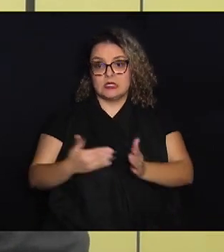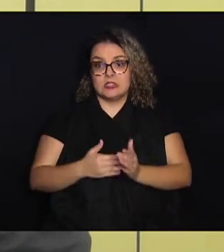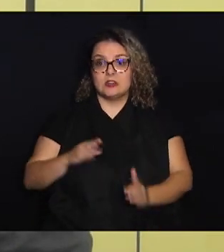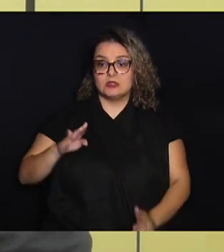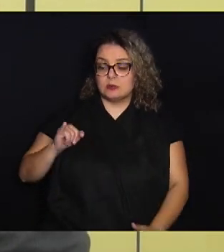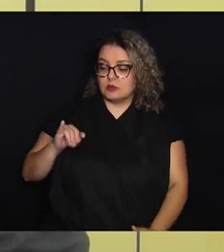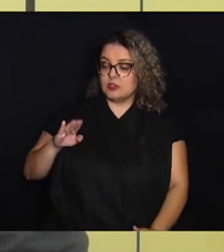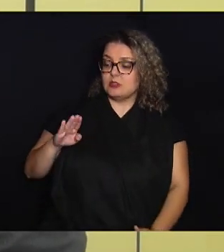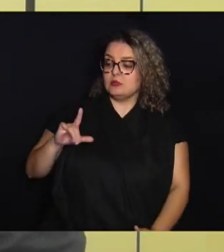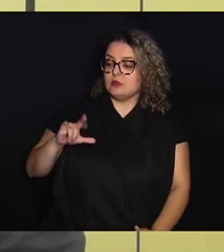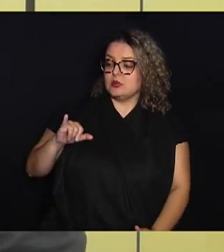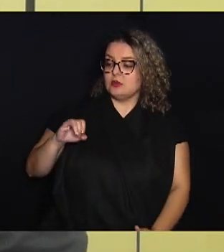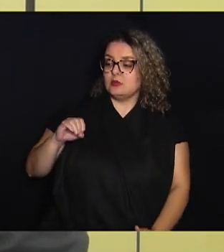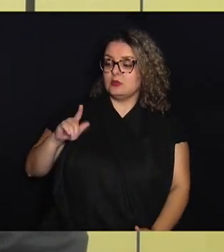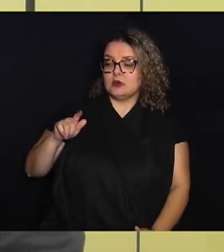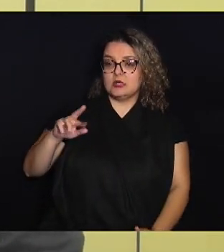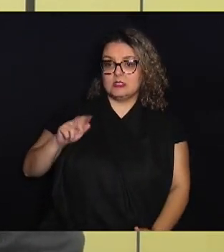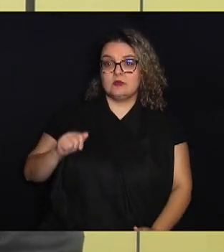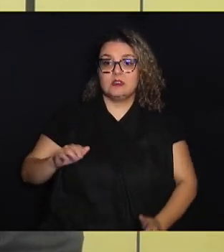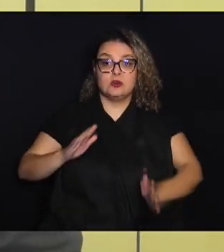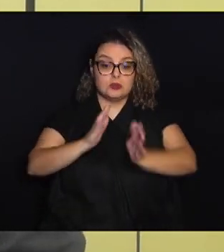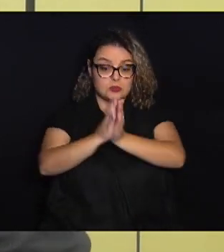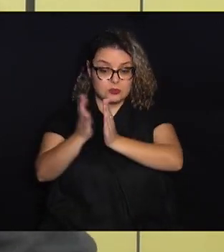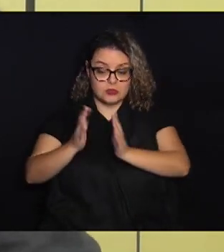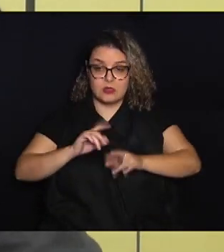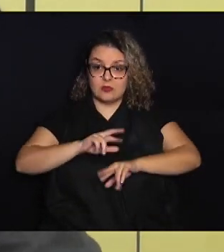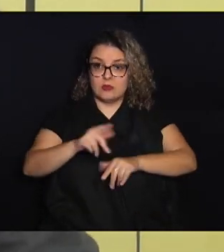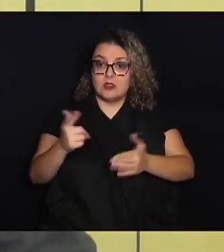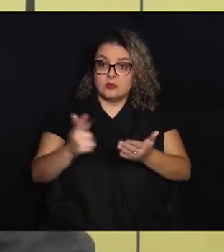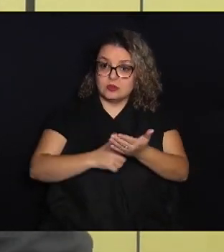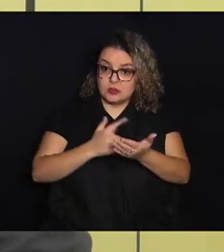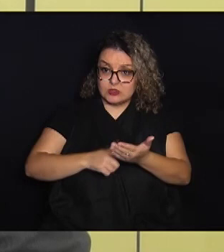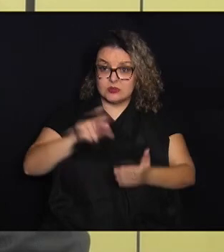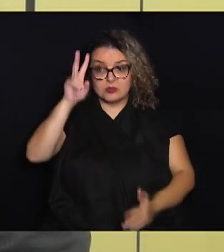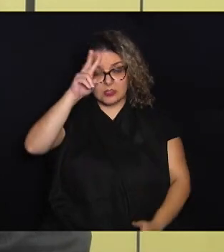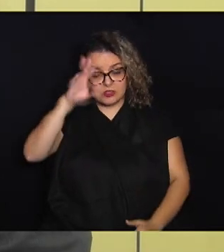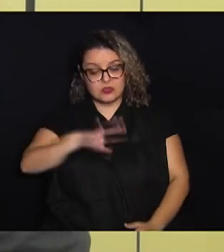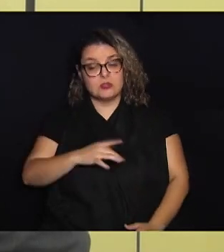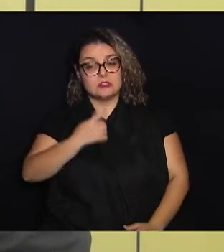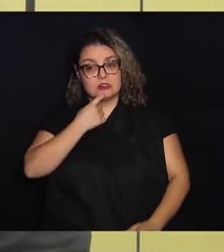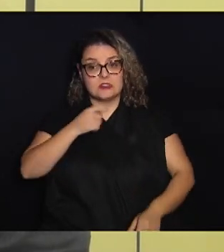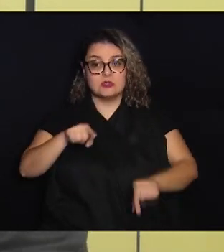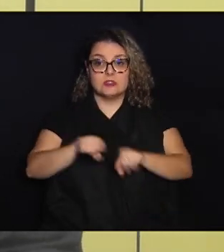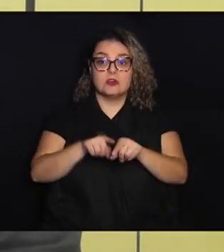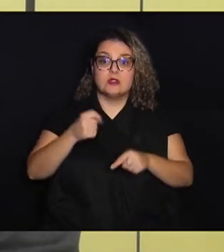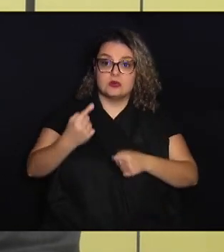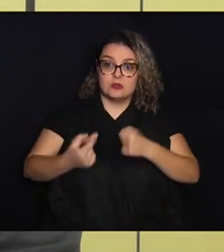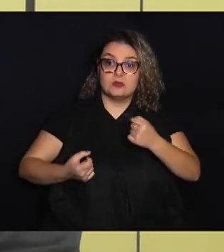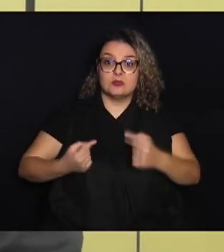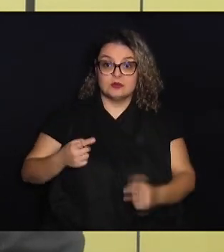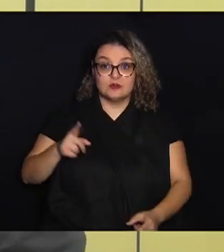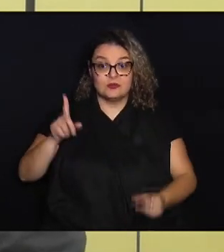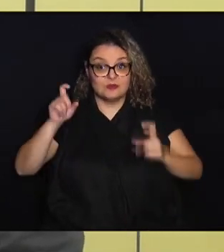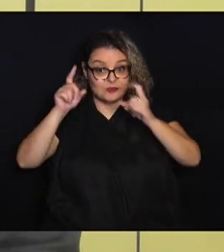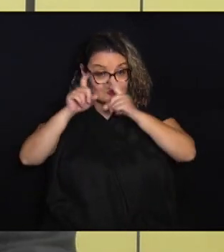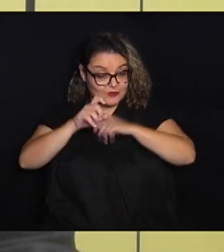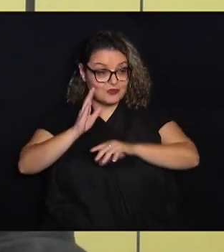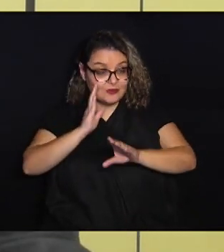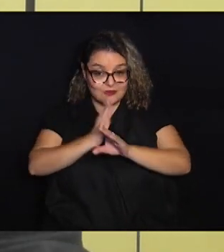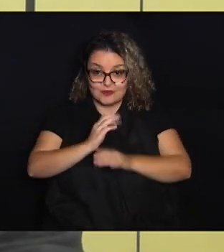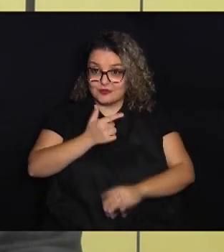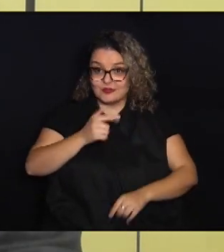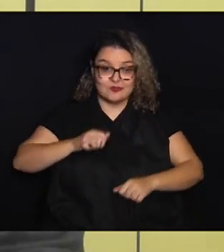bibliografia, né? A gente tem uma biblioteca muito rica que traz muitos livros da história da cidade também, alguns até raros que já não estão mais